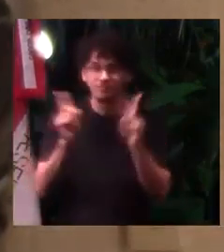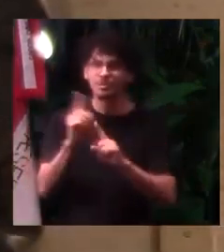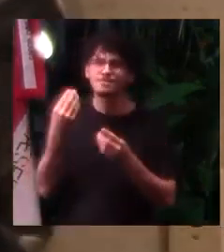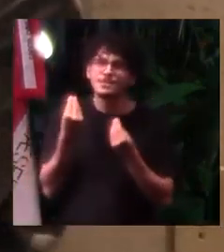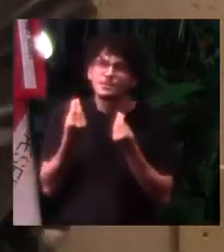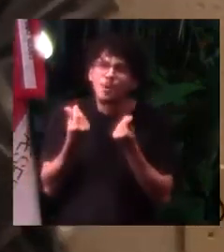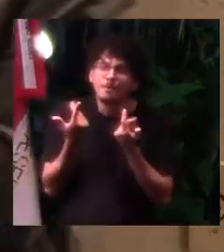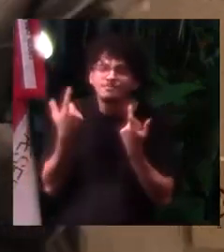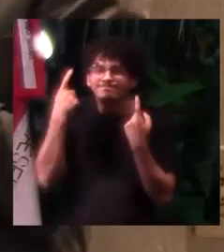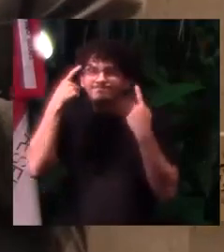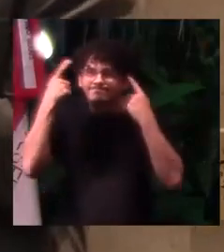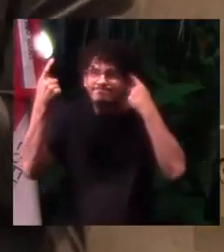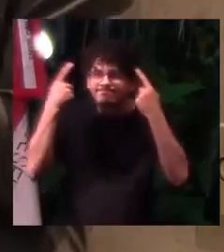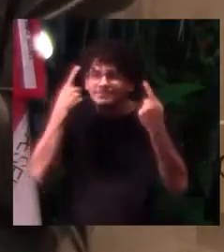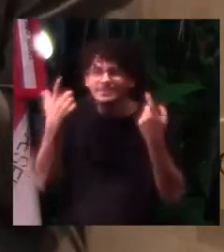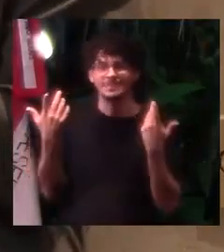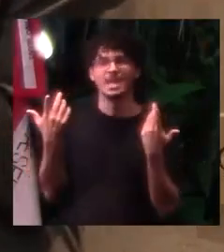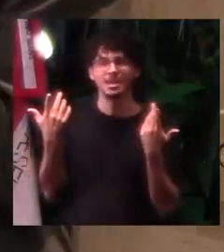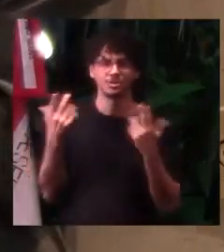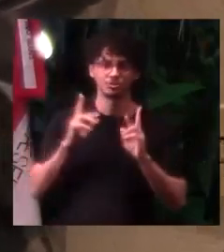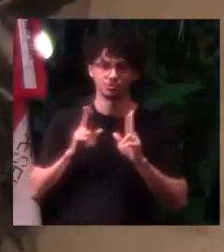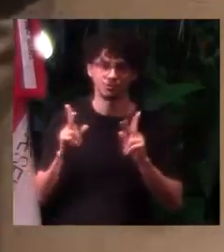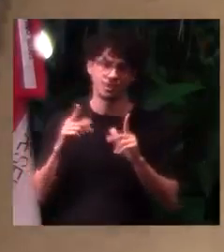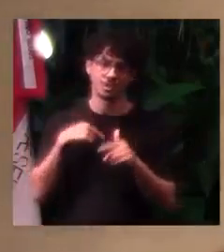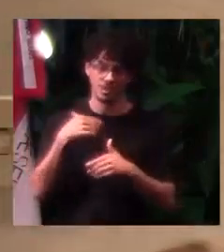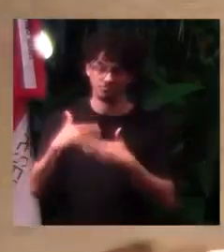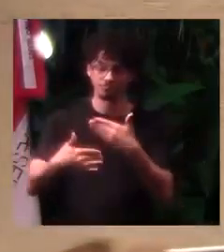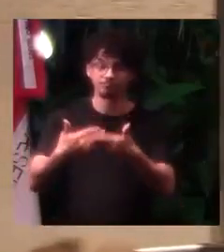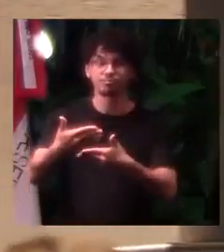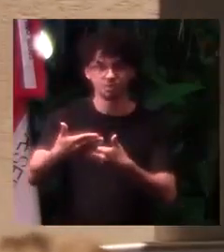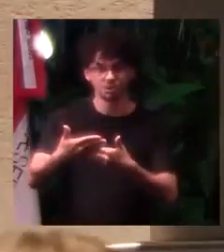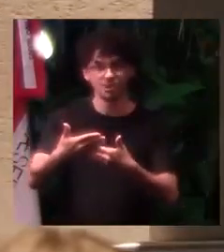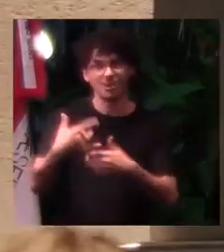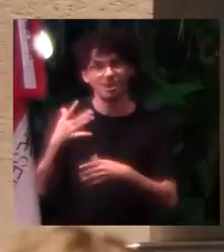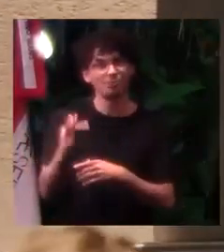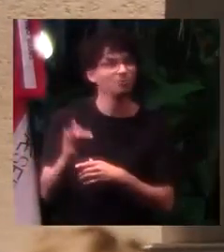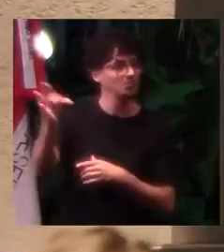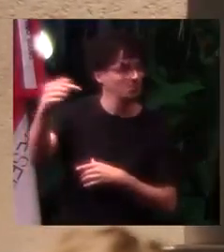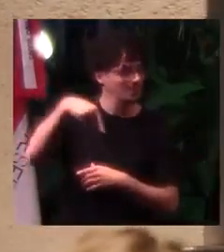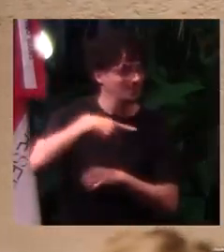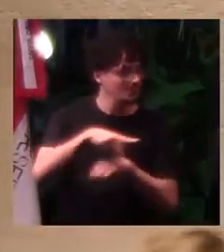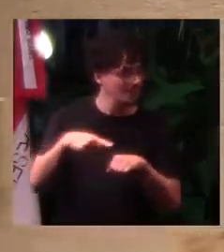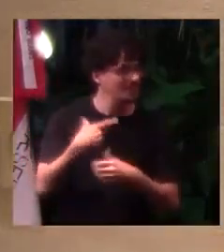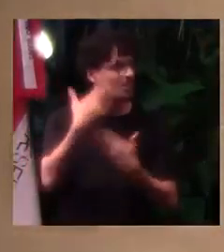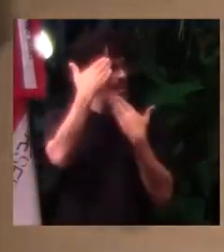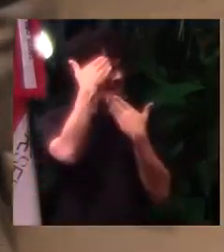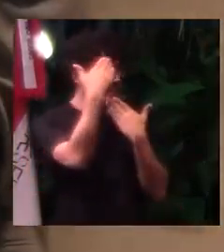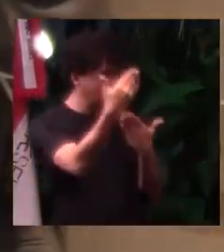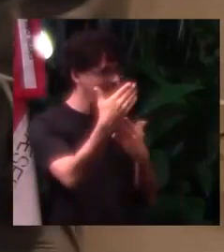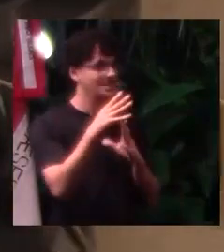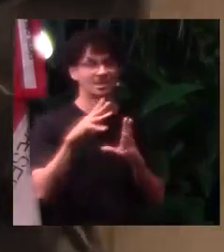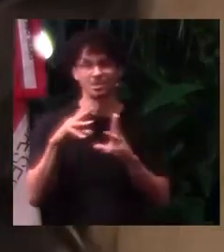que é algo importante para essa geração que chega e que vai ser o futuro, né, nesse país. Então, agradecer à tua